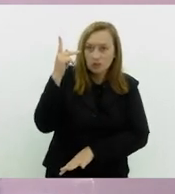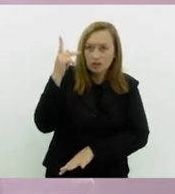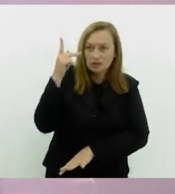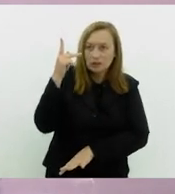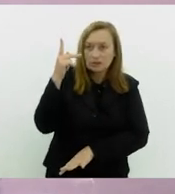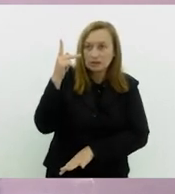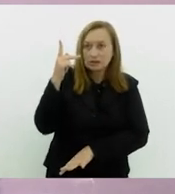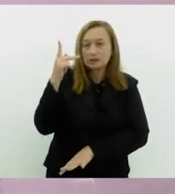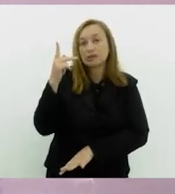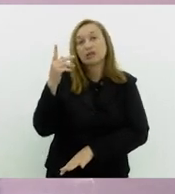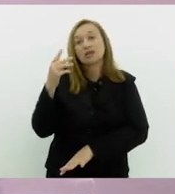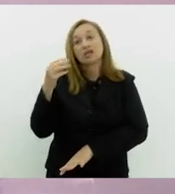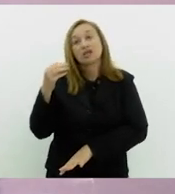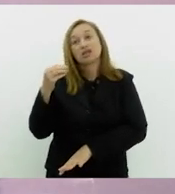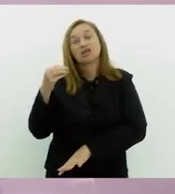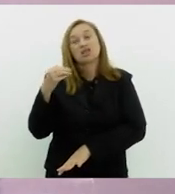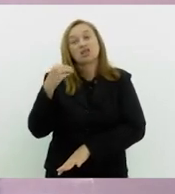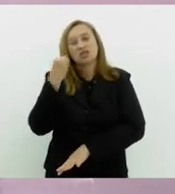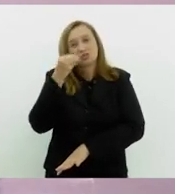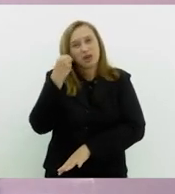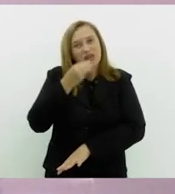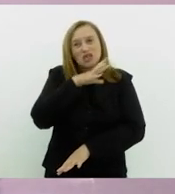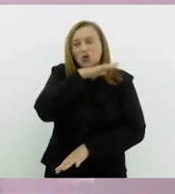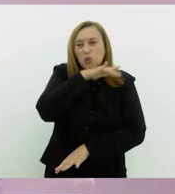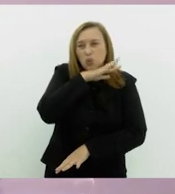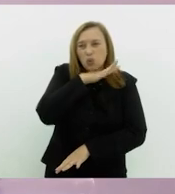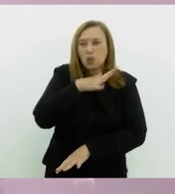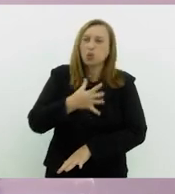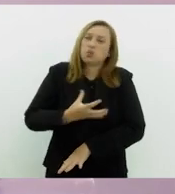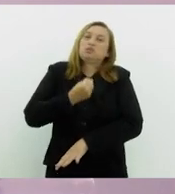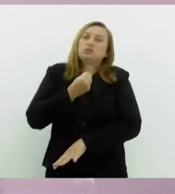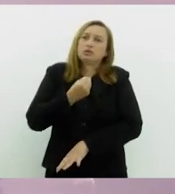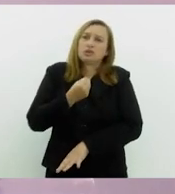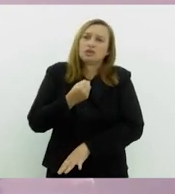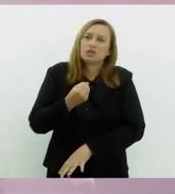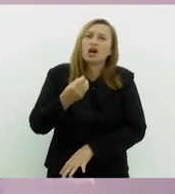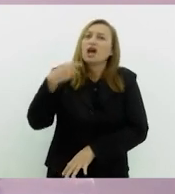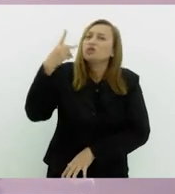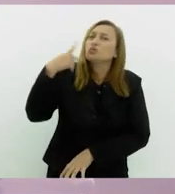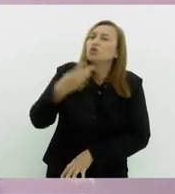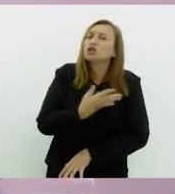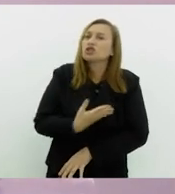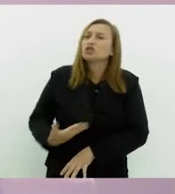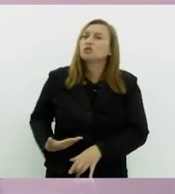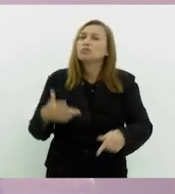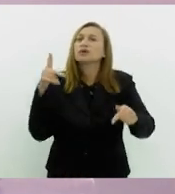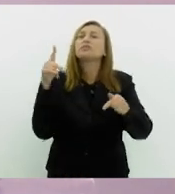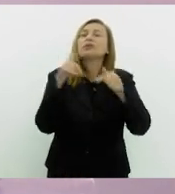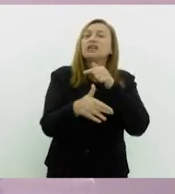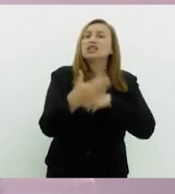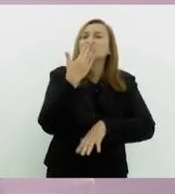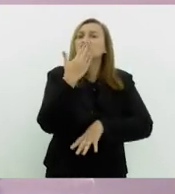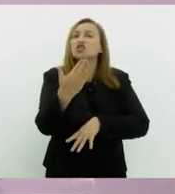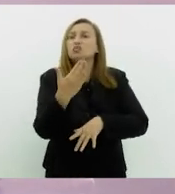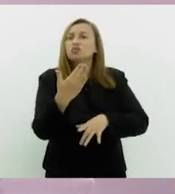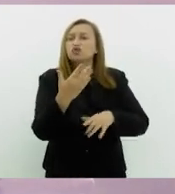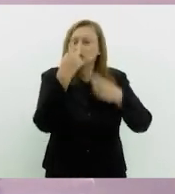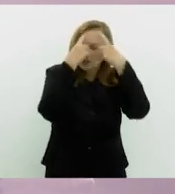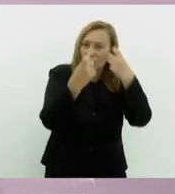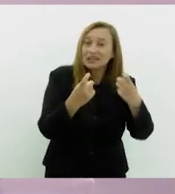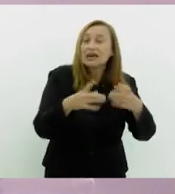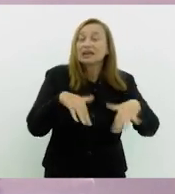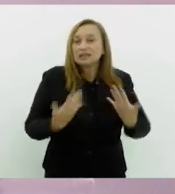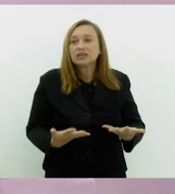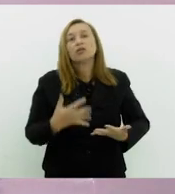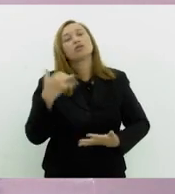condições. Isso é assustador. E cadê as políticas para coibir esse tipo de situação? Então, muito